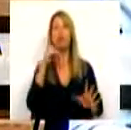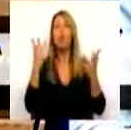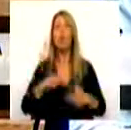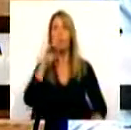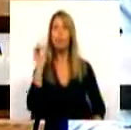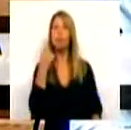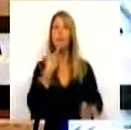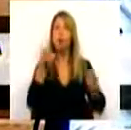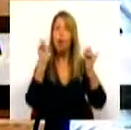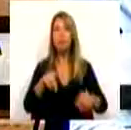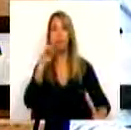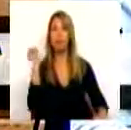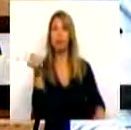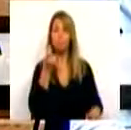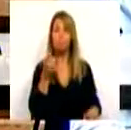revisitado,